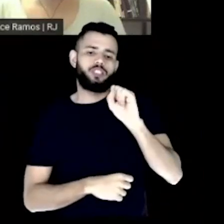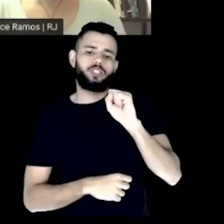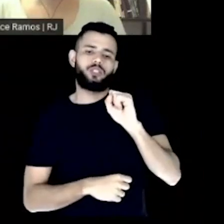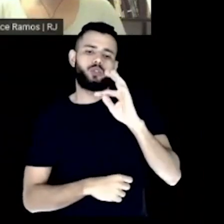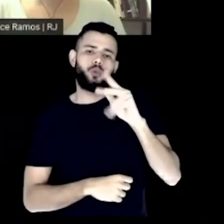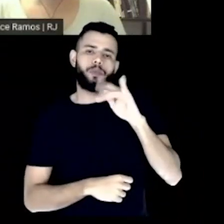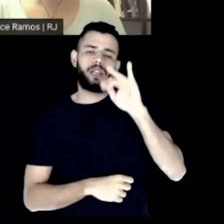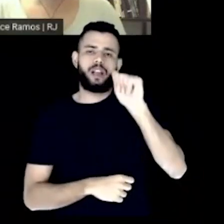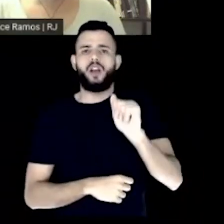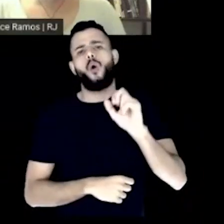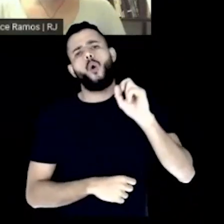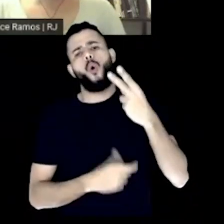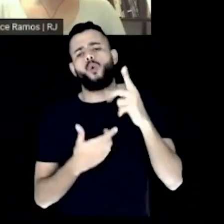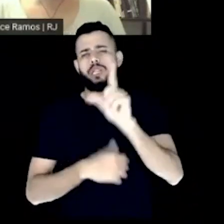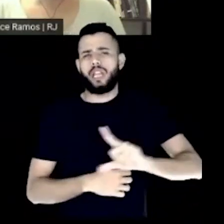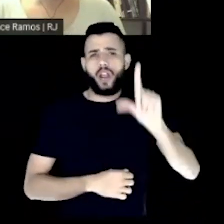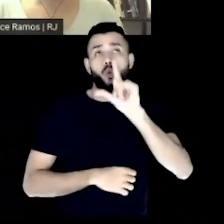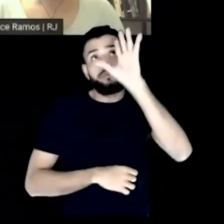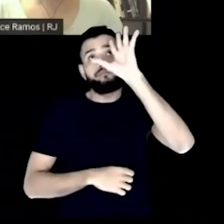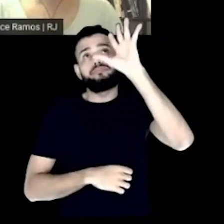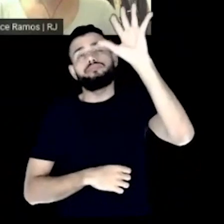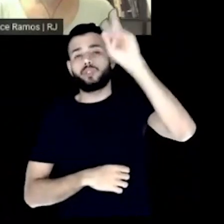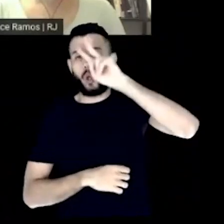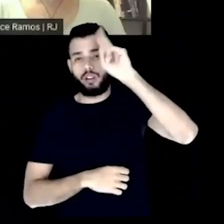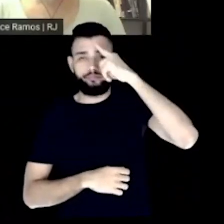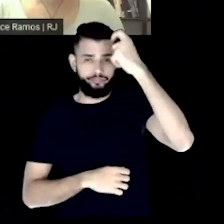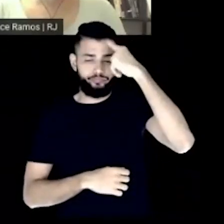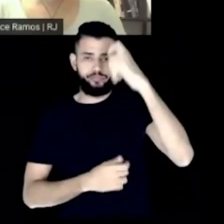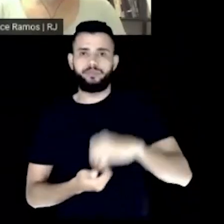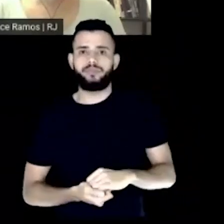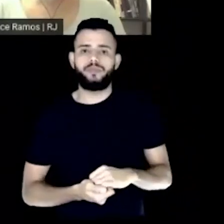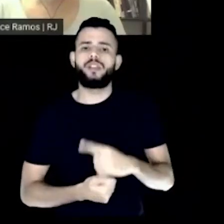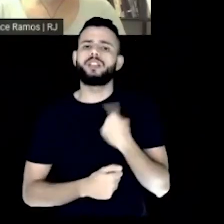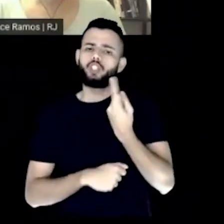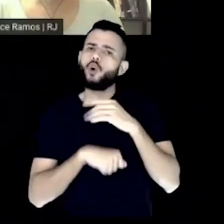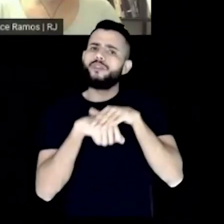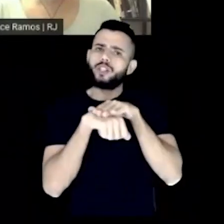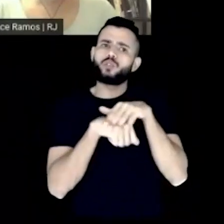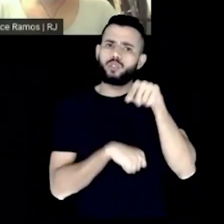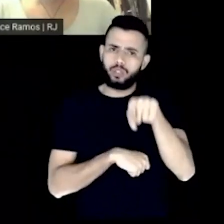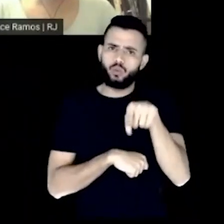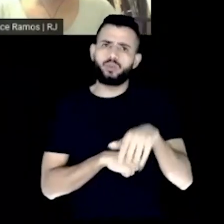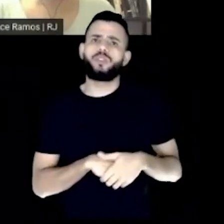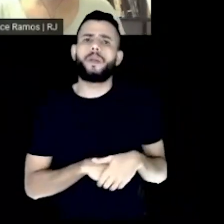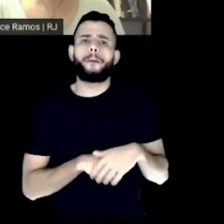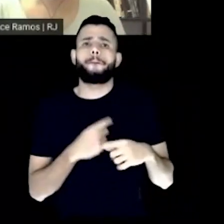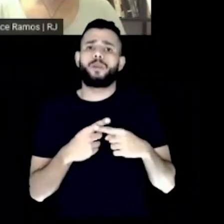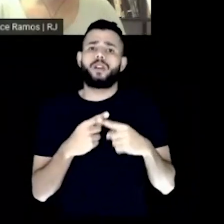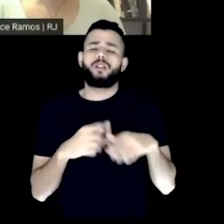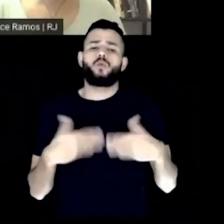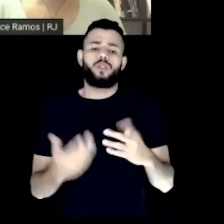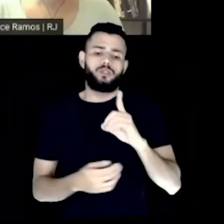de distopias, ou fantasia, ou literatura fantástica. Porque a gente sempre, e a gente já conversou no WhatsApp sobre isso, porque a